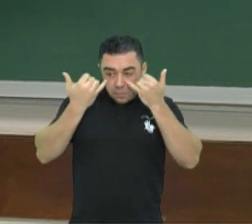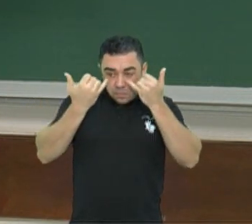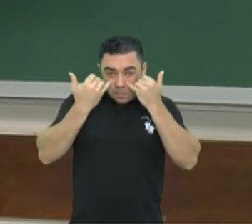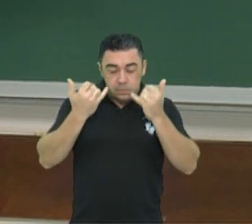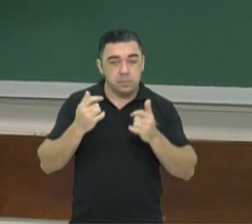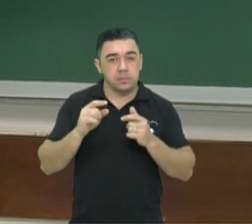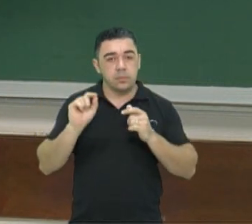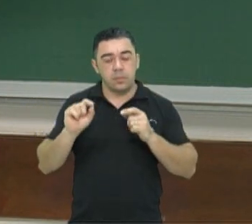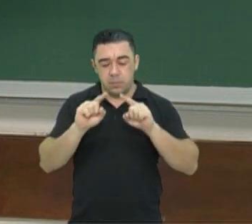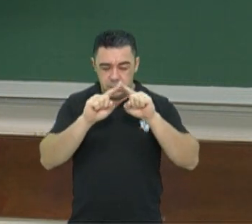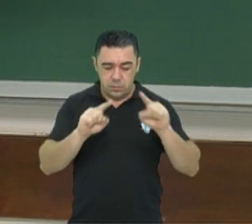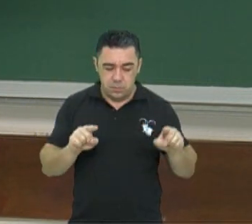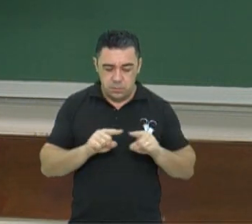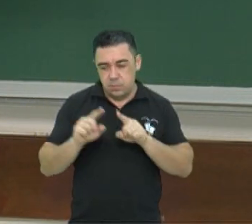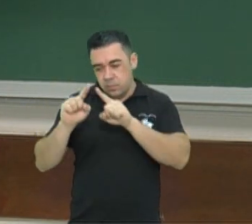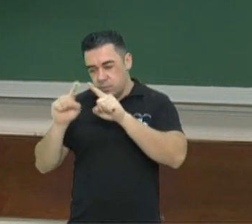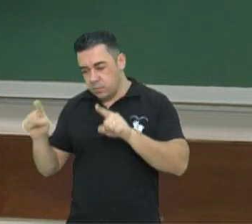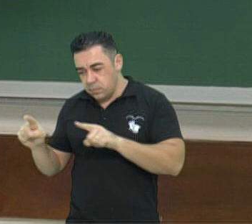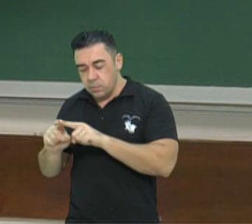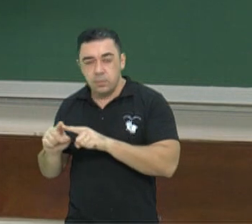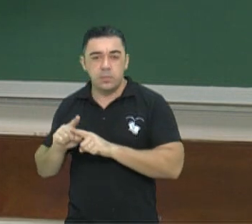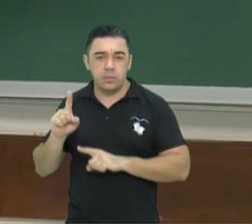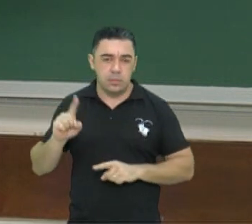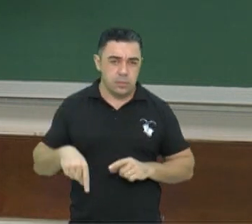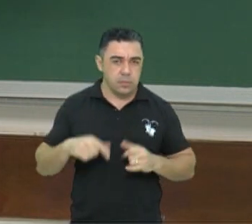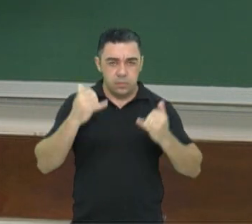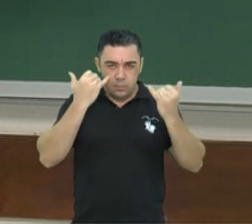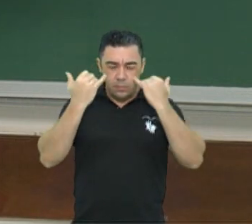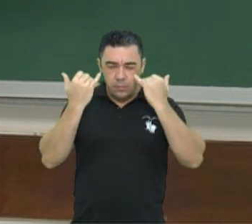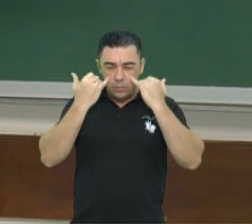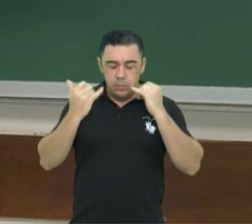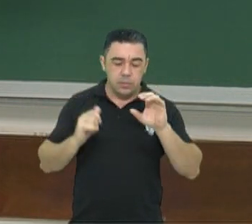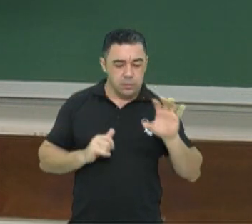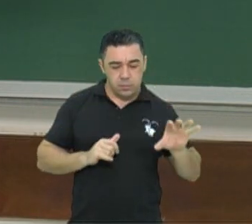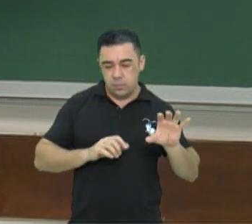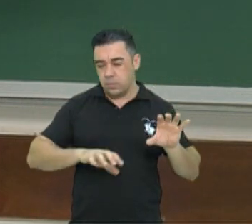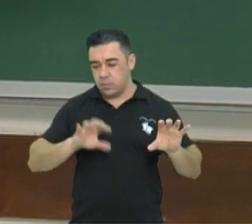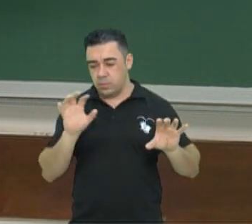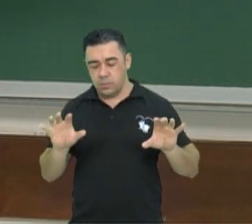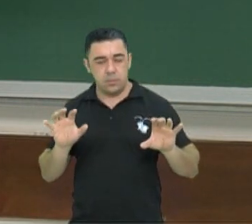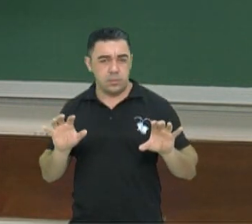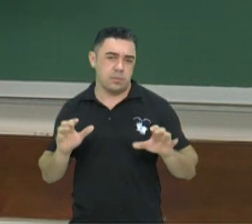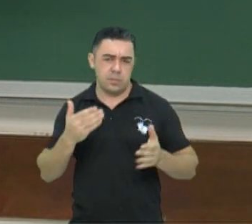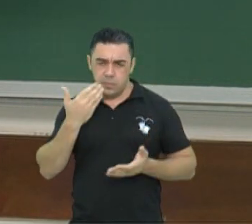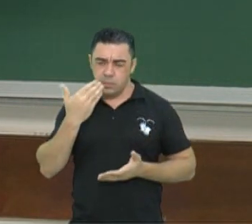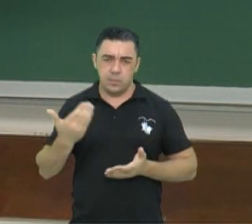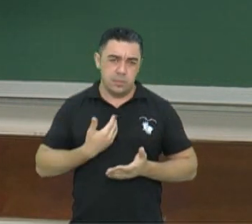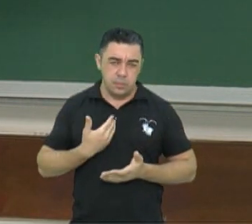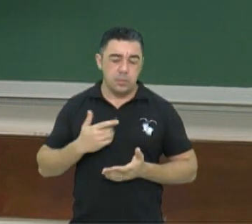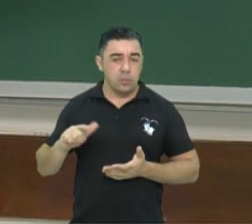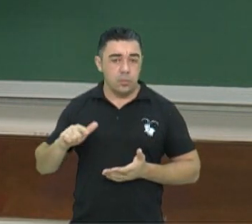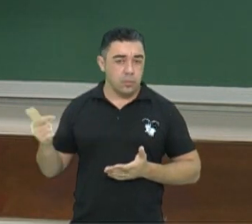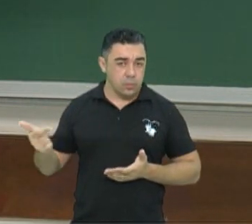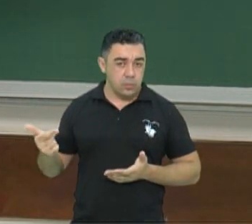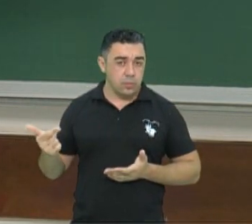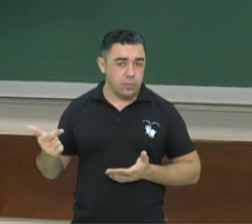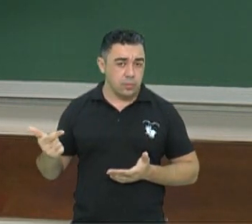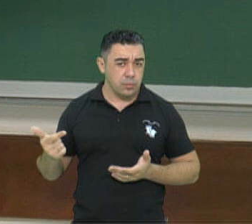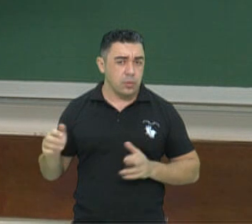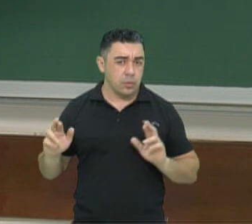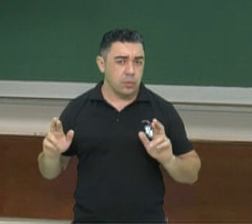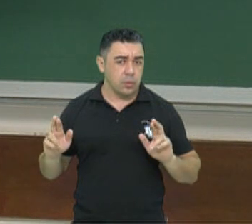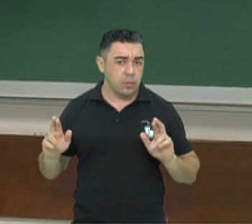dois triângulos com informações, né, em relação a um e pedindo em relação ao outro. Um